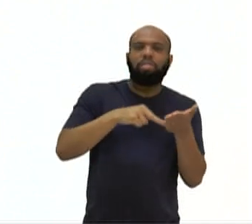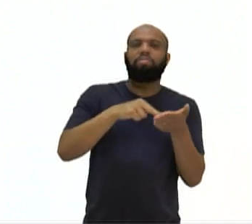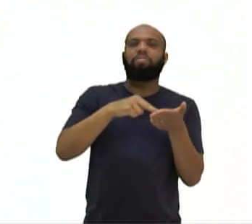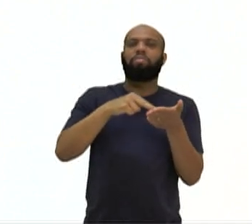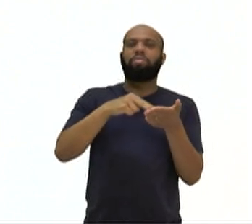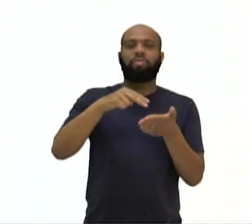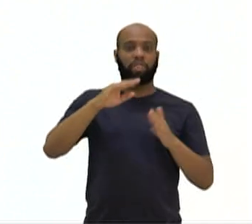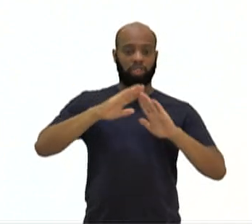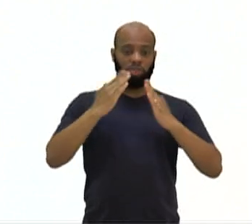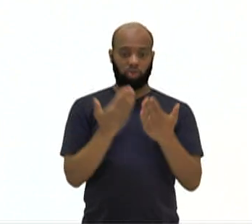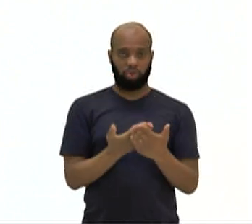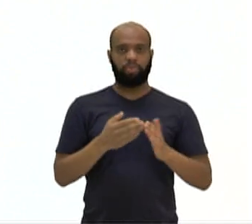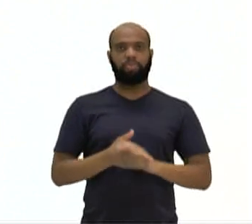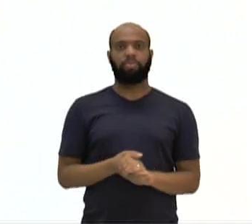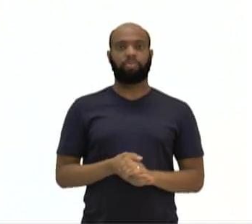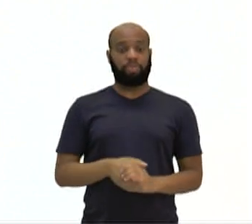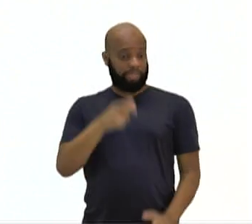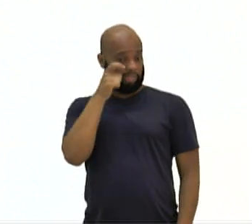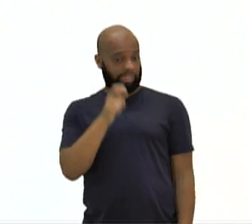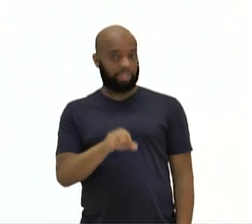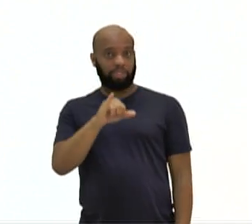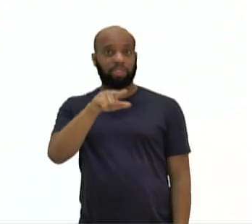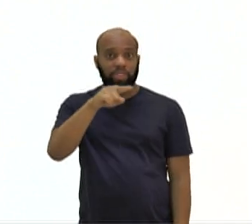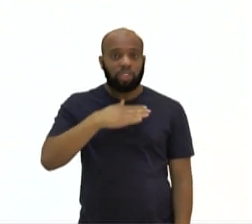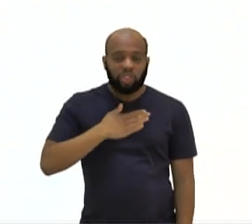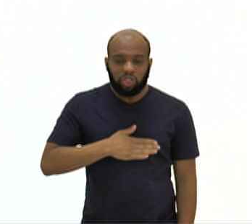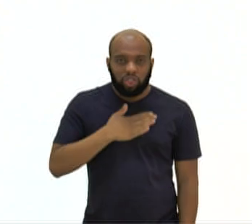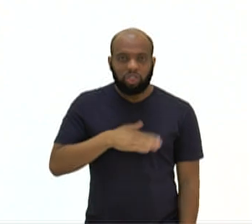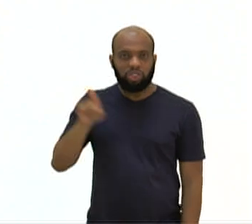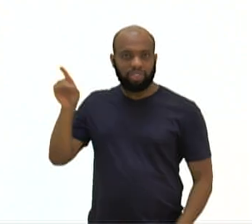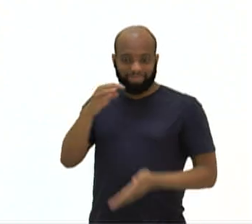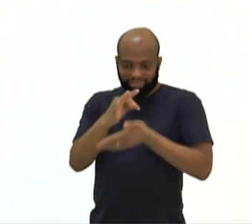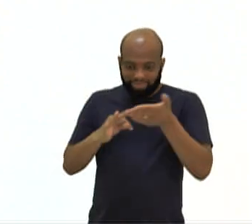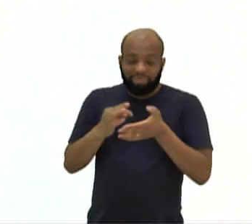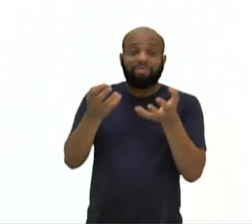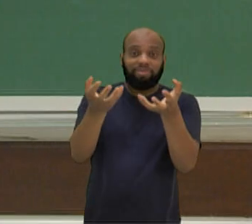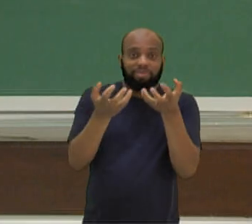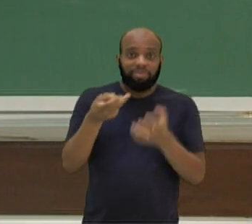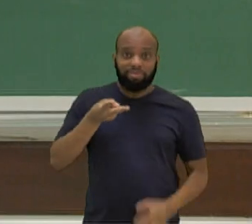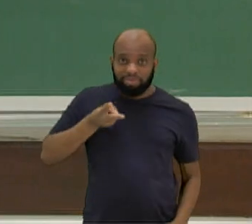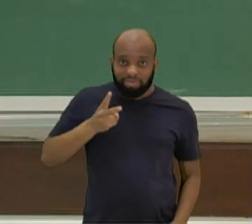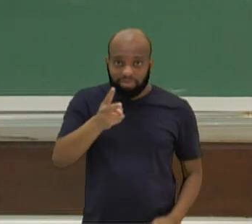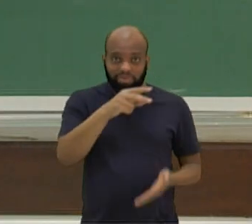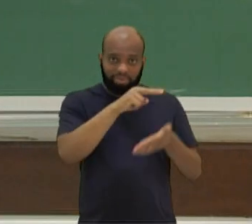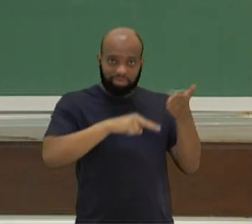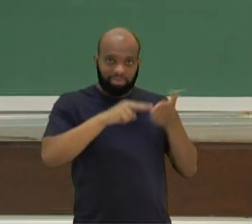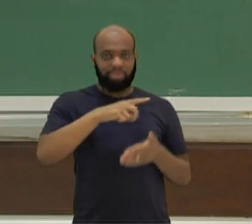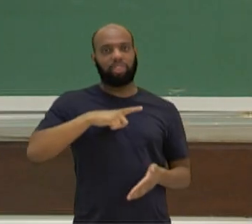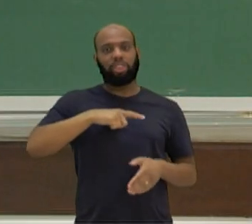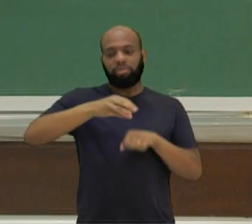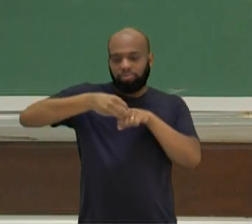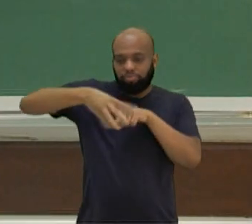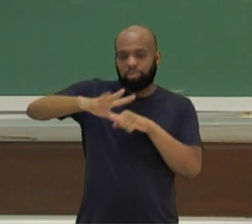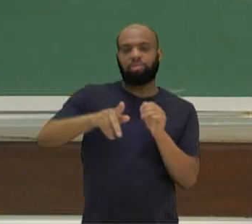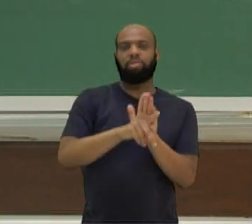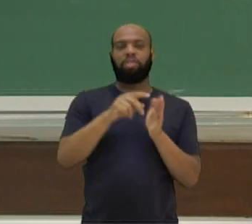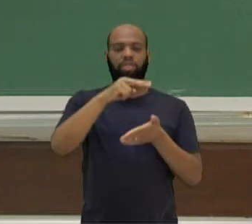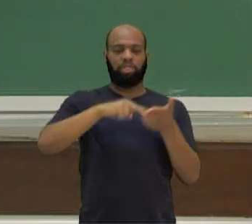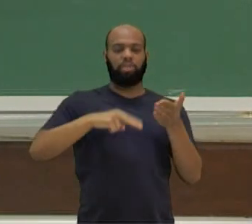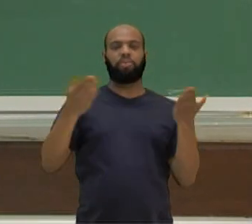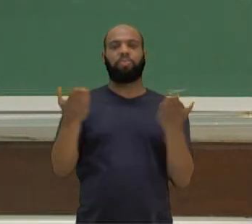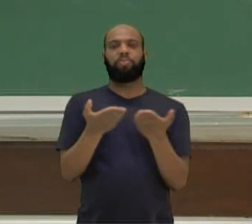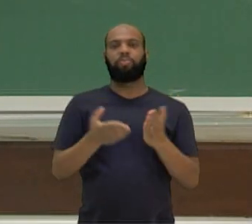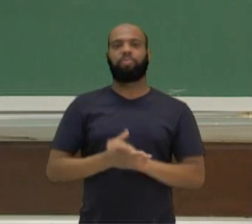curtas. Então, quem gostou aqui desse texto, quiser continuar lendo, essa dica de leitura para